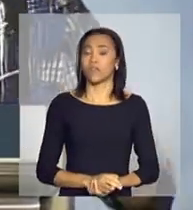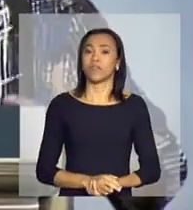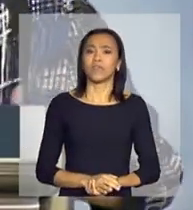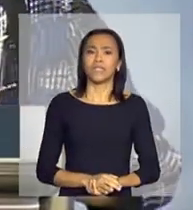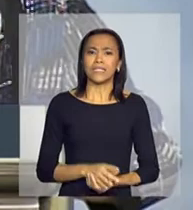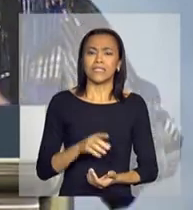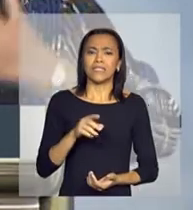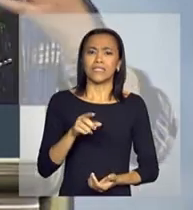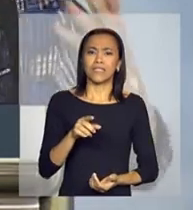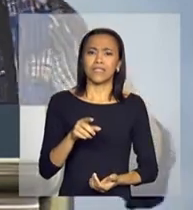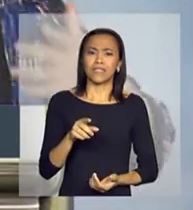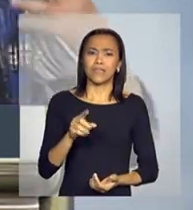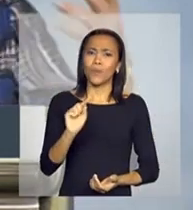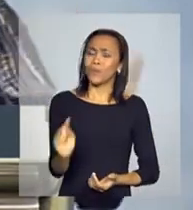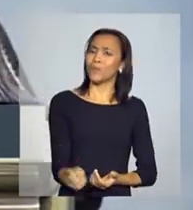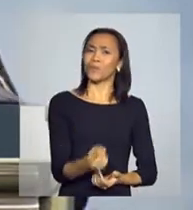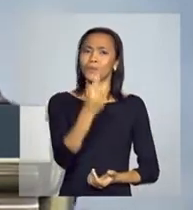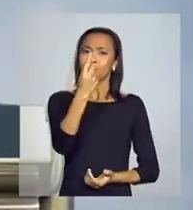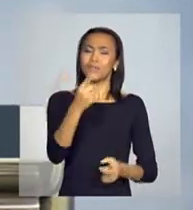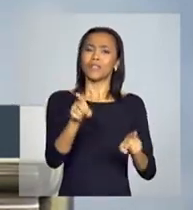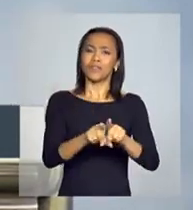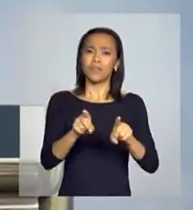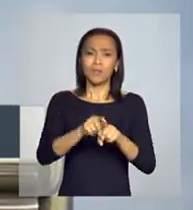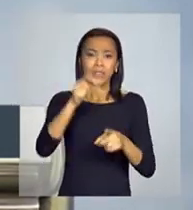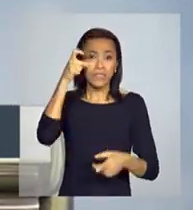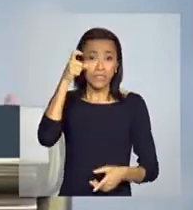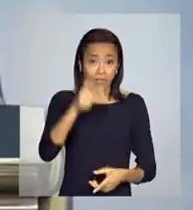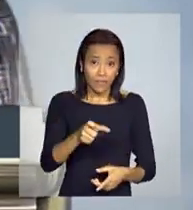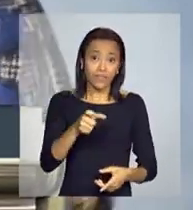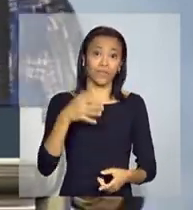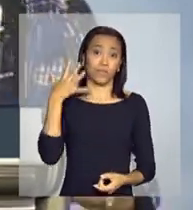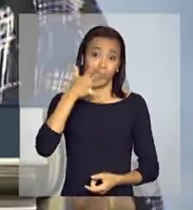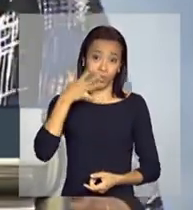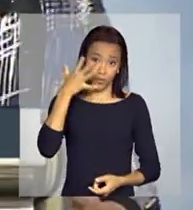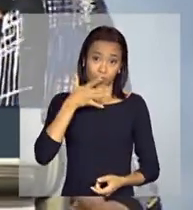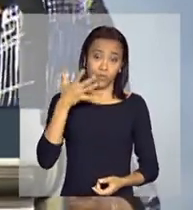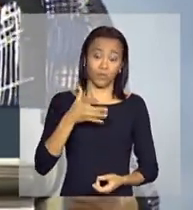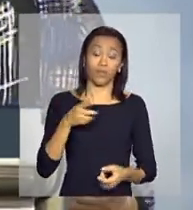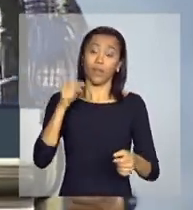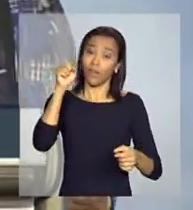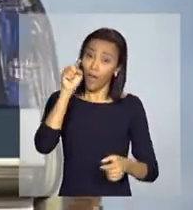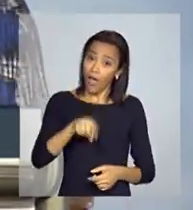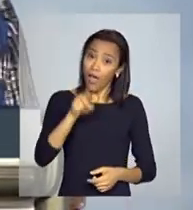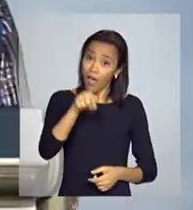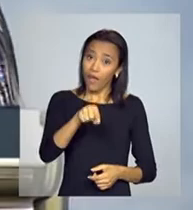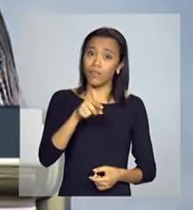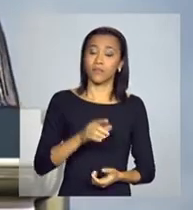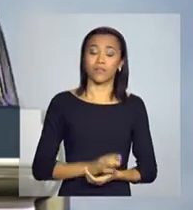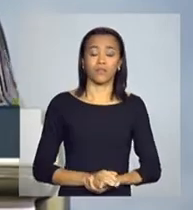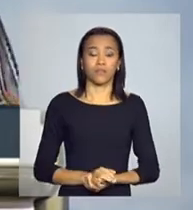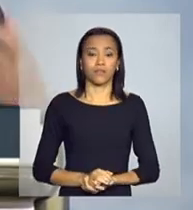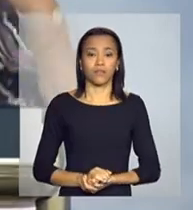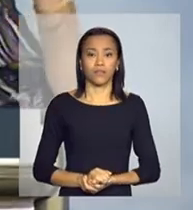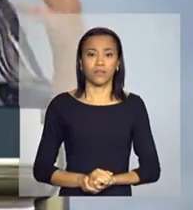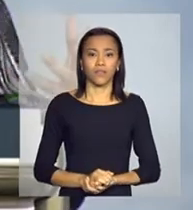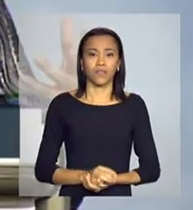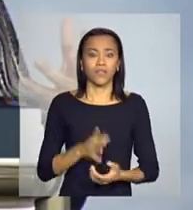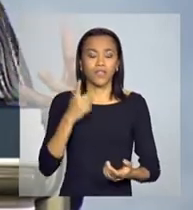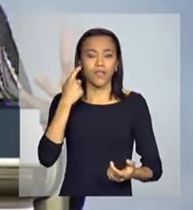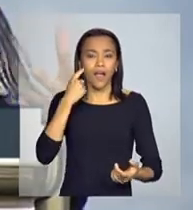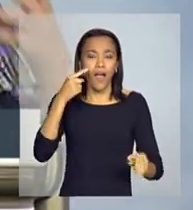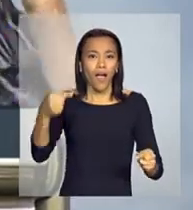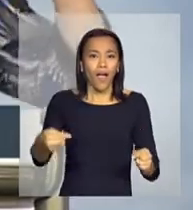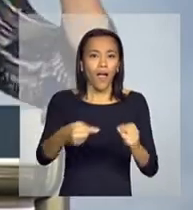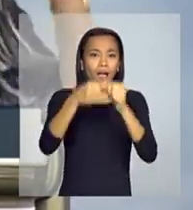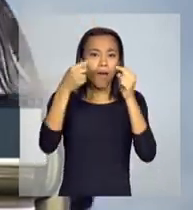forma muito singular e interessante, e são essas as grandes